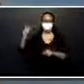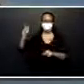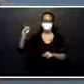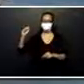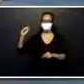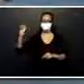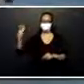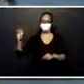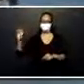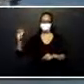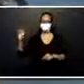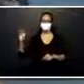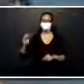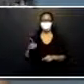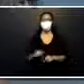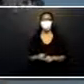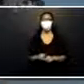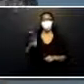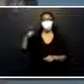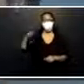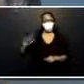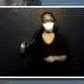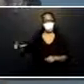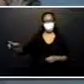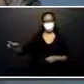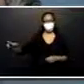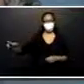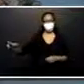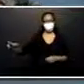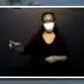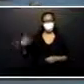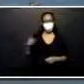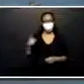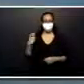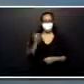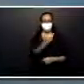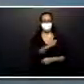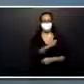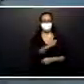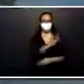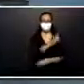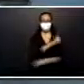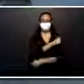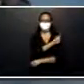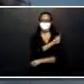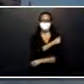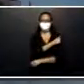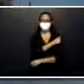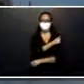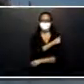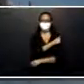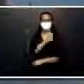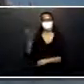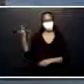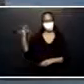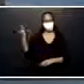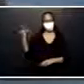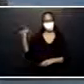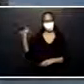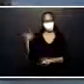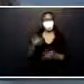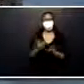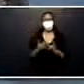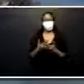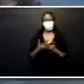Então, dando continuidade à nossa aula anterior, em que